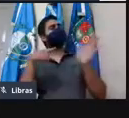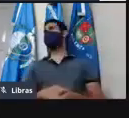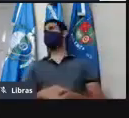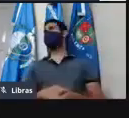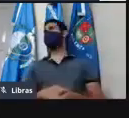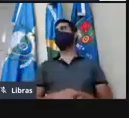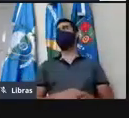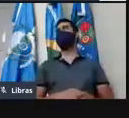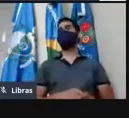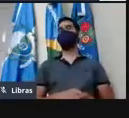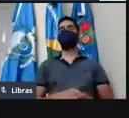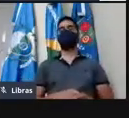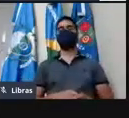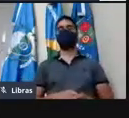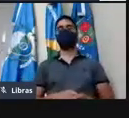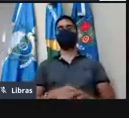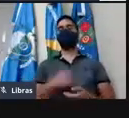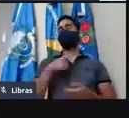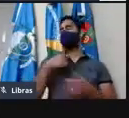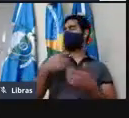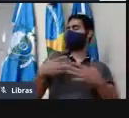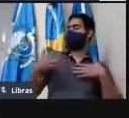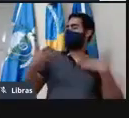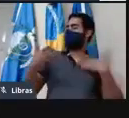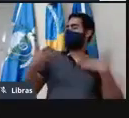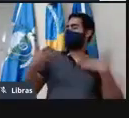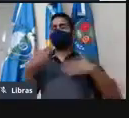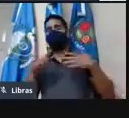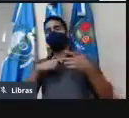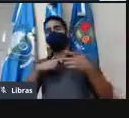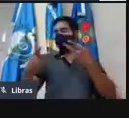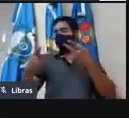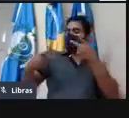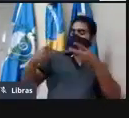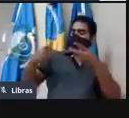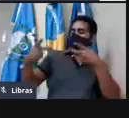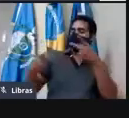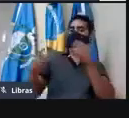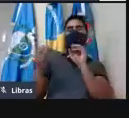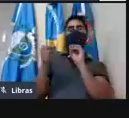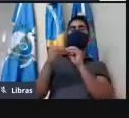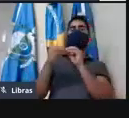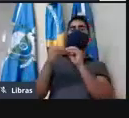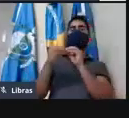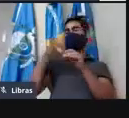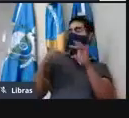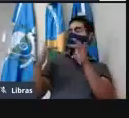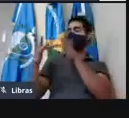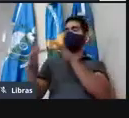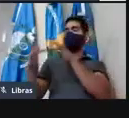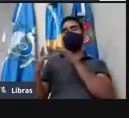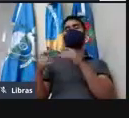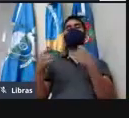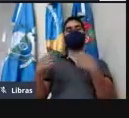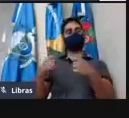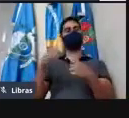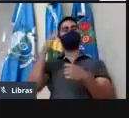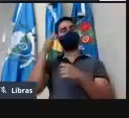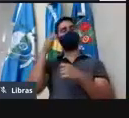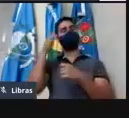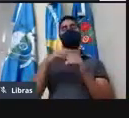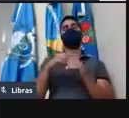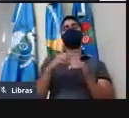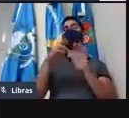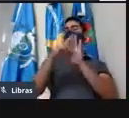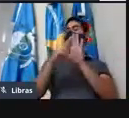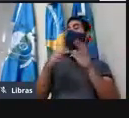As pessoas, né, estão ali, estão se divertindo, tem aquele, né, a questão da proximidade, do contato, então isso tem que ser levado em conta. Então, veio um decreto